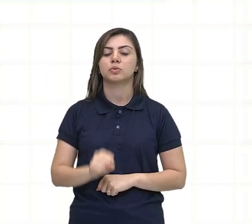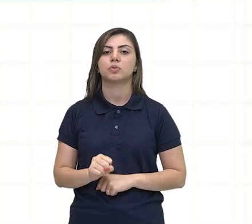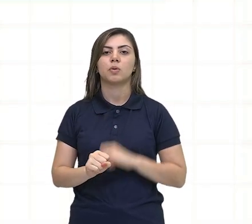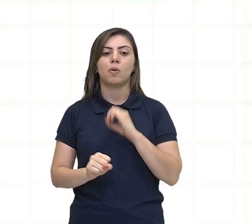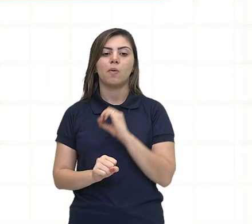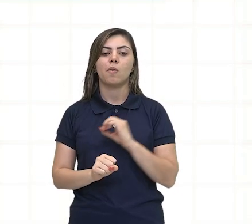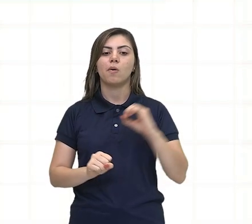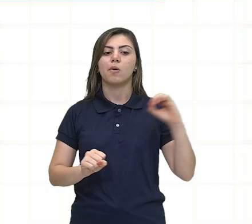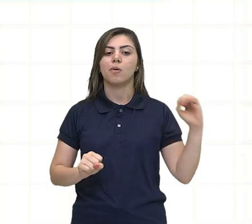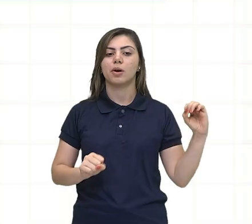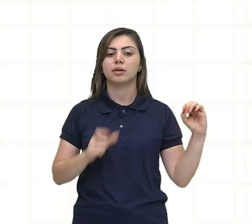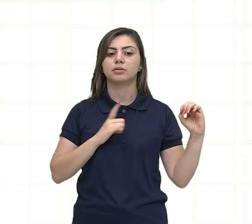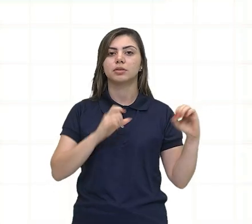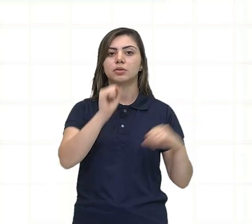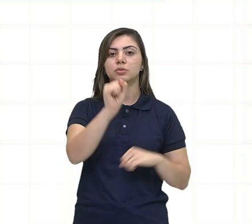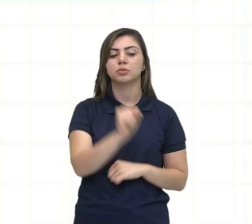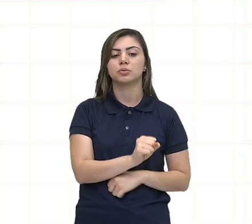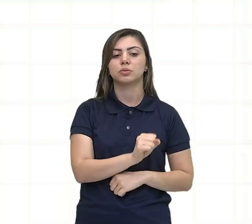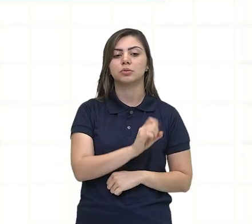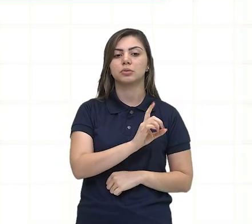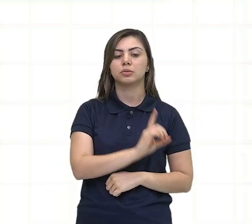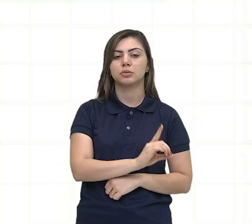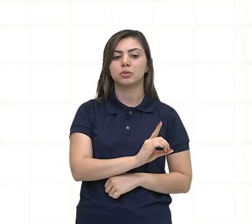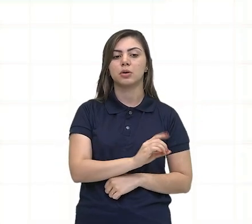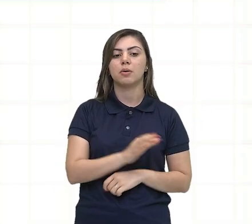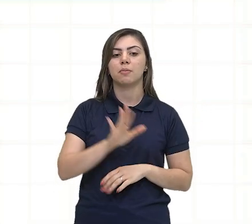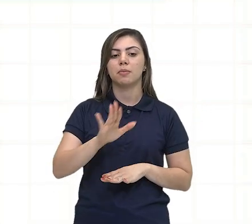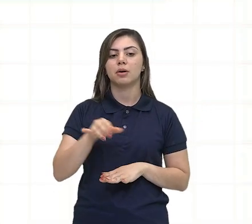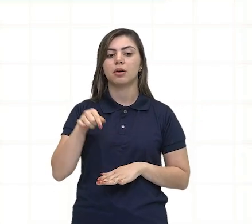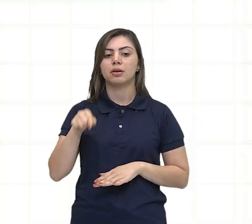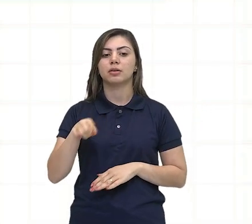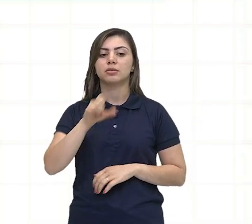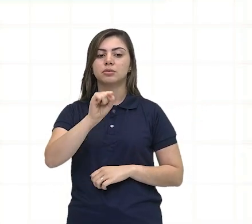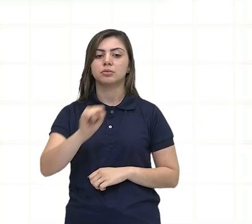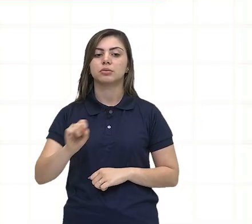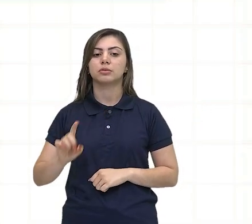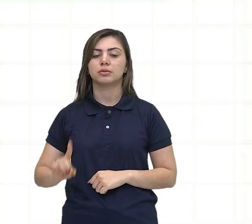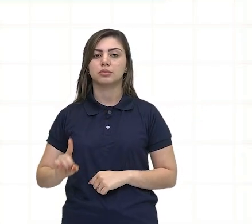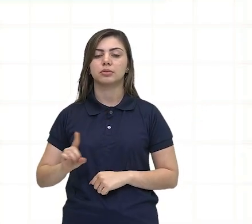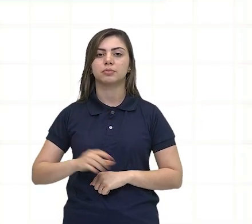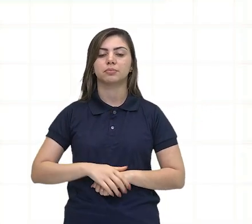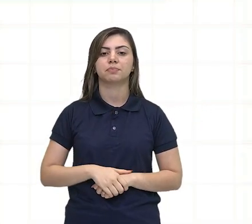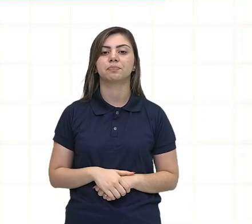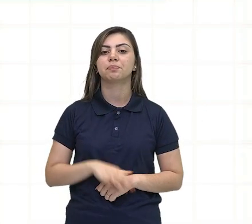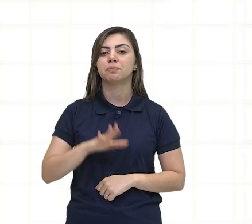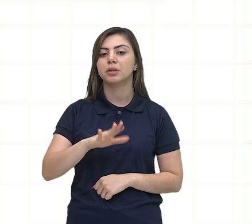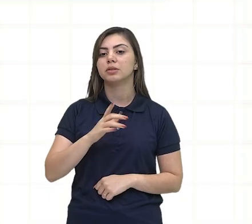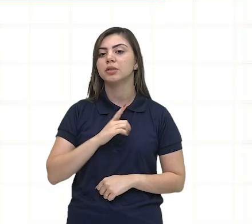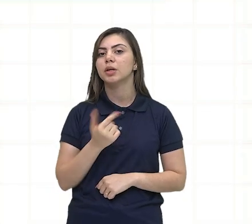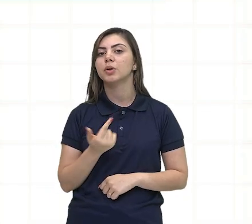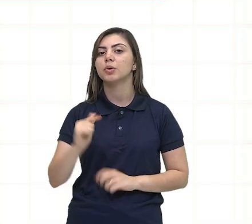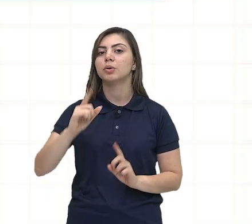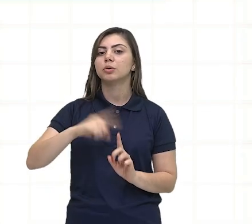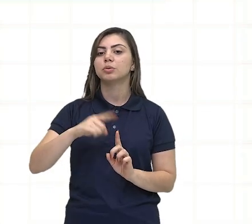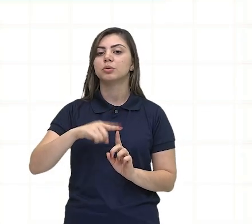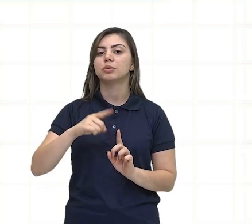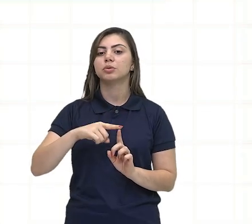sul e oeste. Além dos pontos cardeais e dos colaterais, também temos os